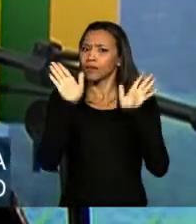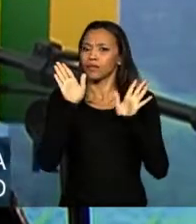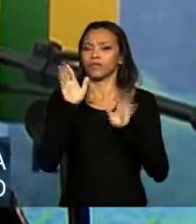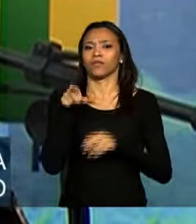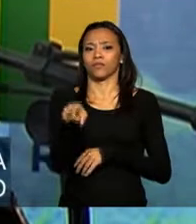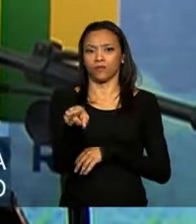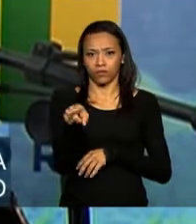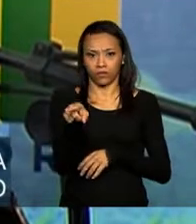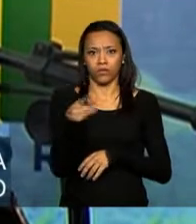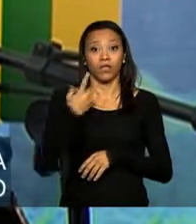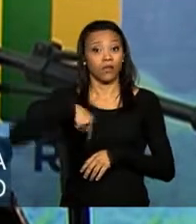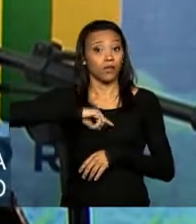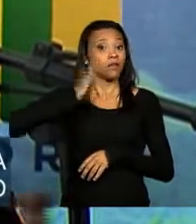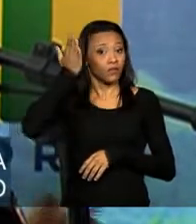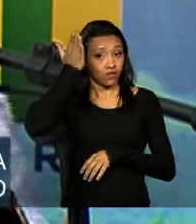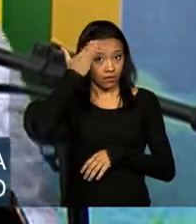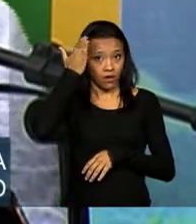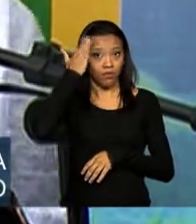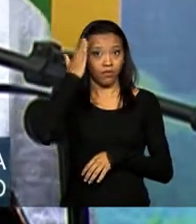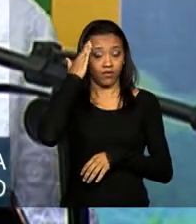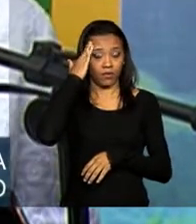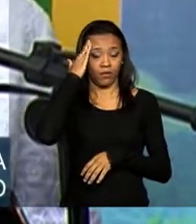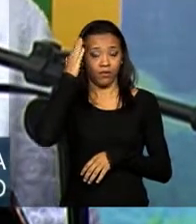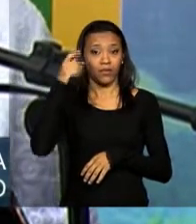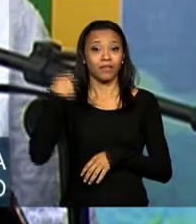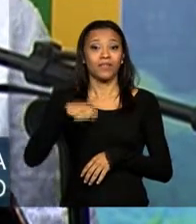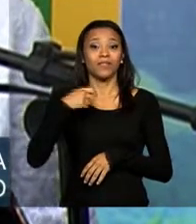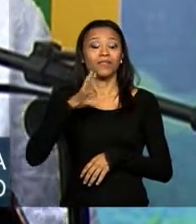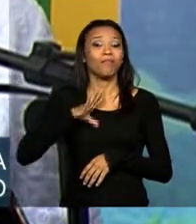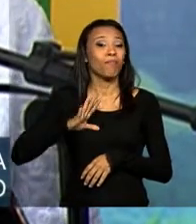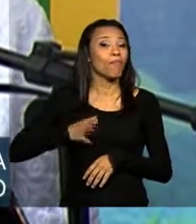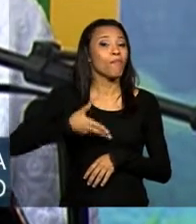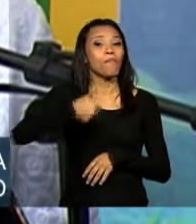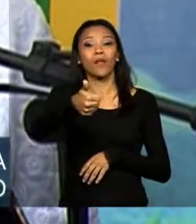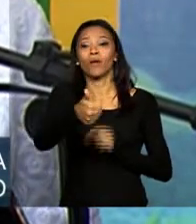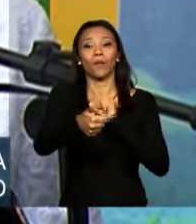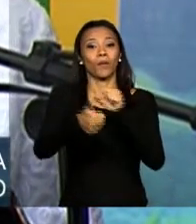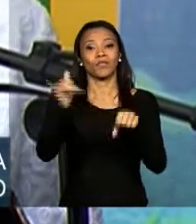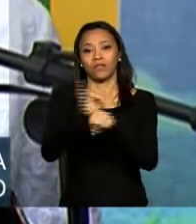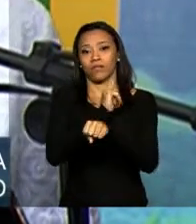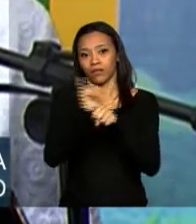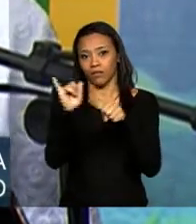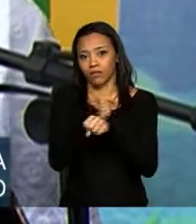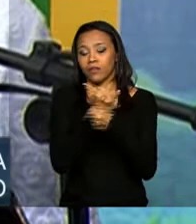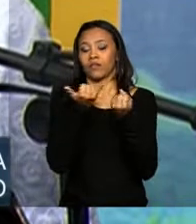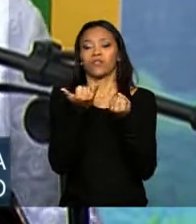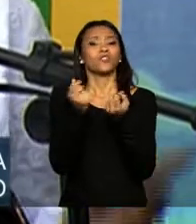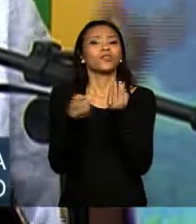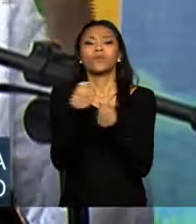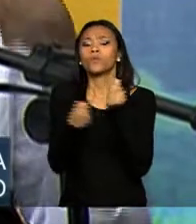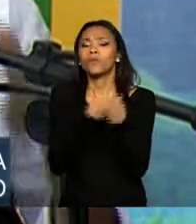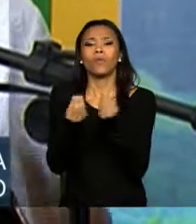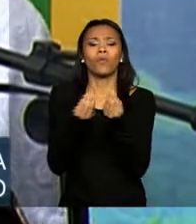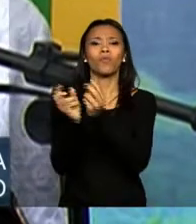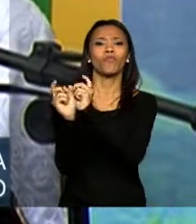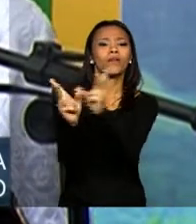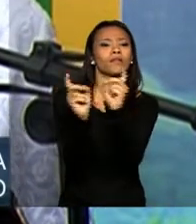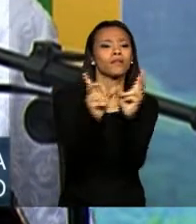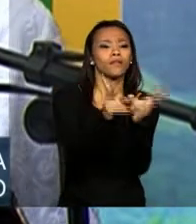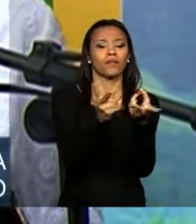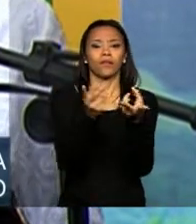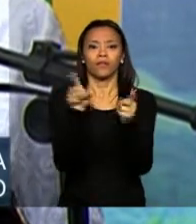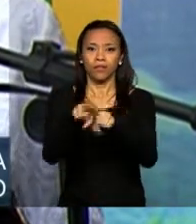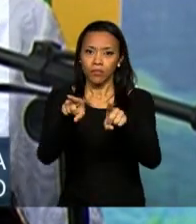questão e sabemos que temos de aperfeiçoar os mecanismos de comercialização e de